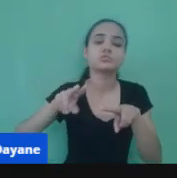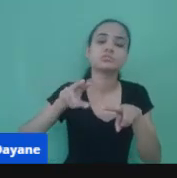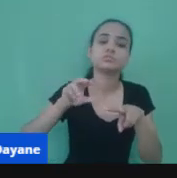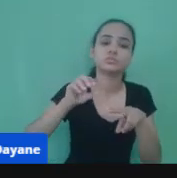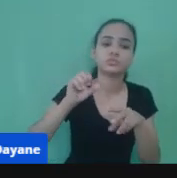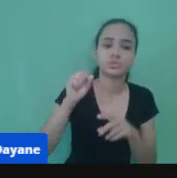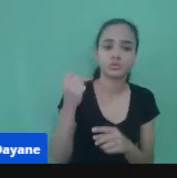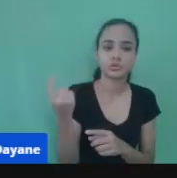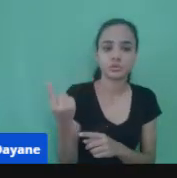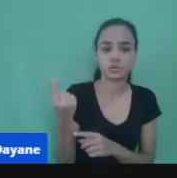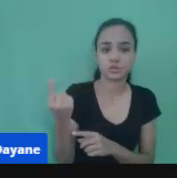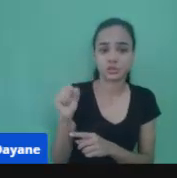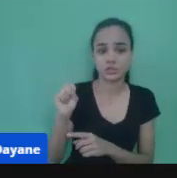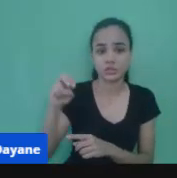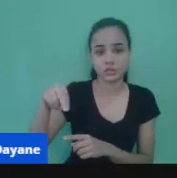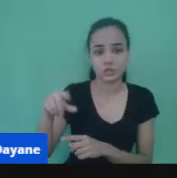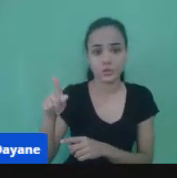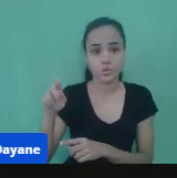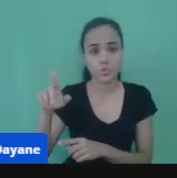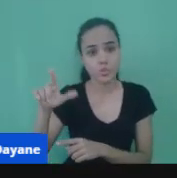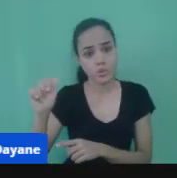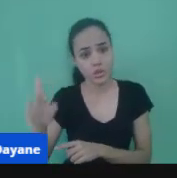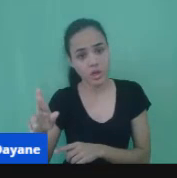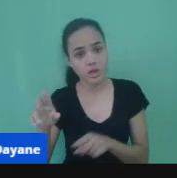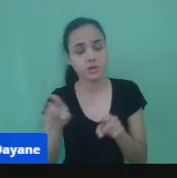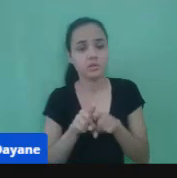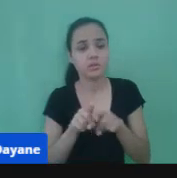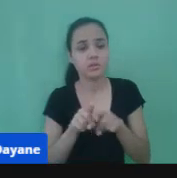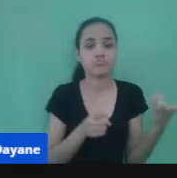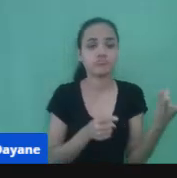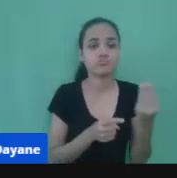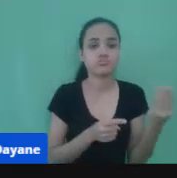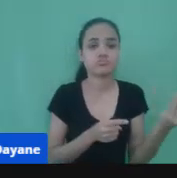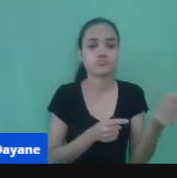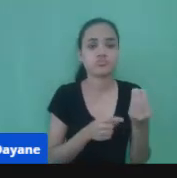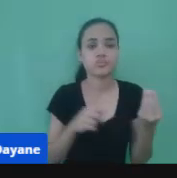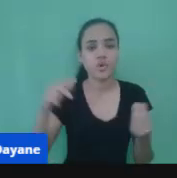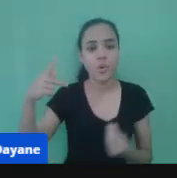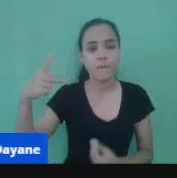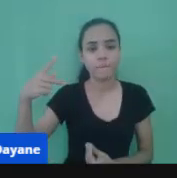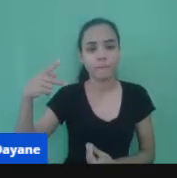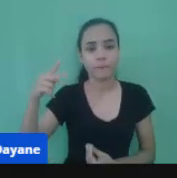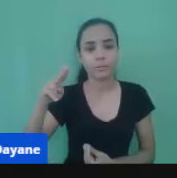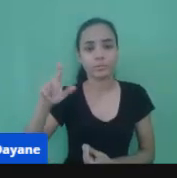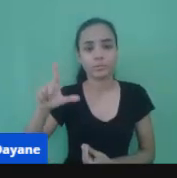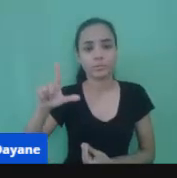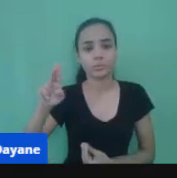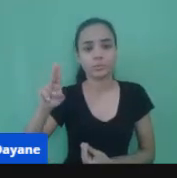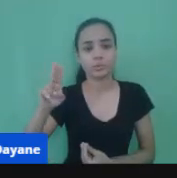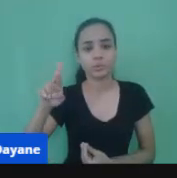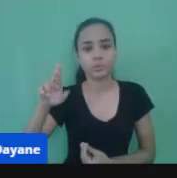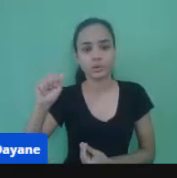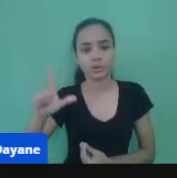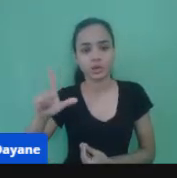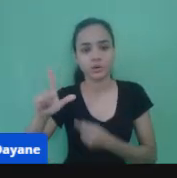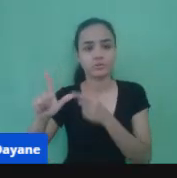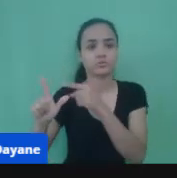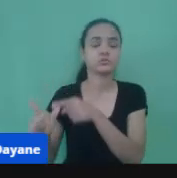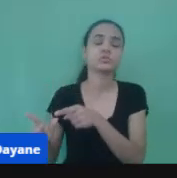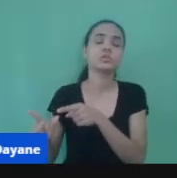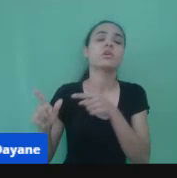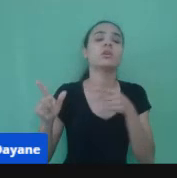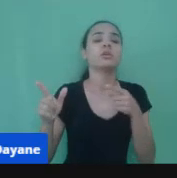pesquisa e, a partir da identificação desses termos, analisamos o seu contexto. E veja só, na